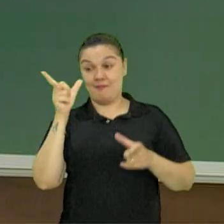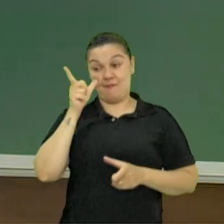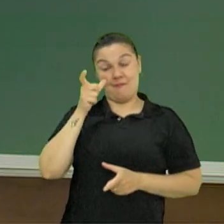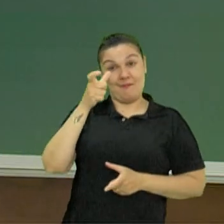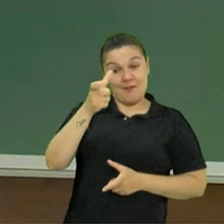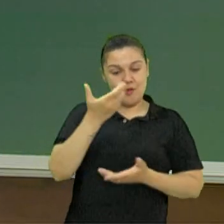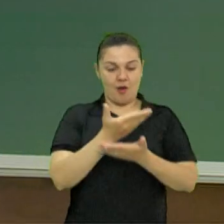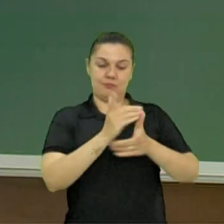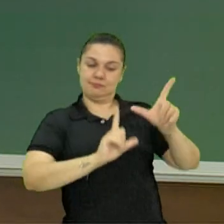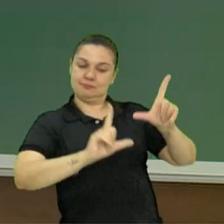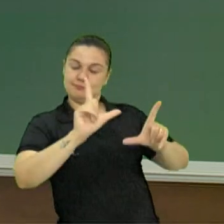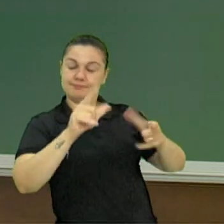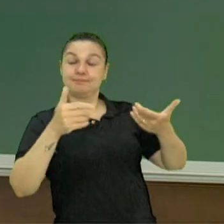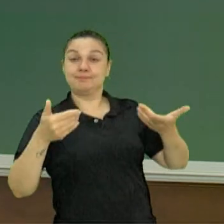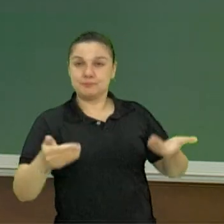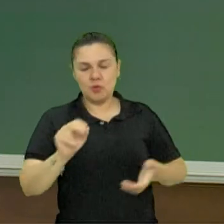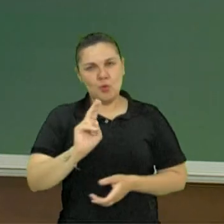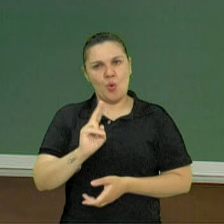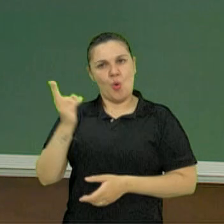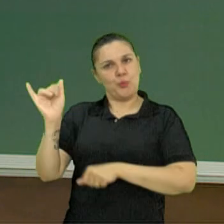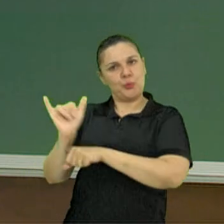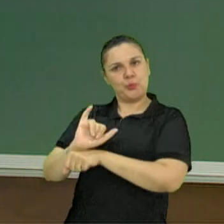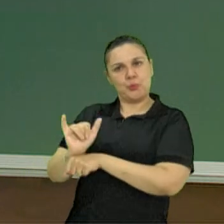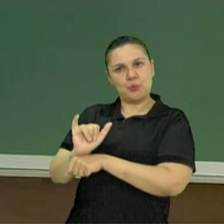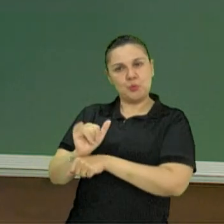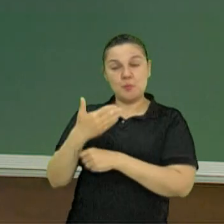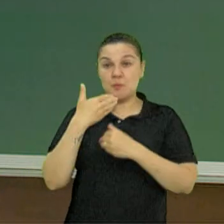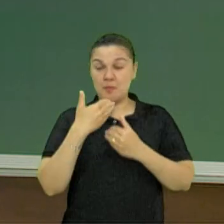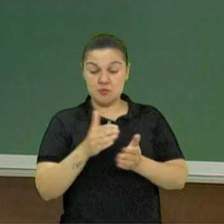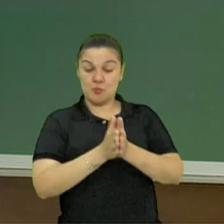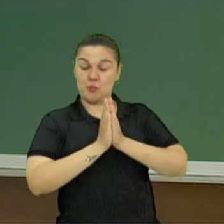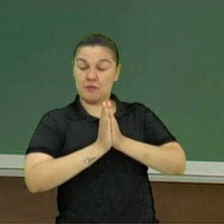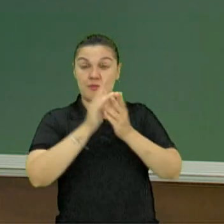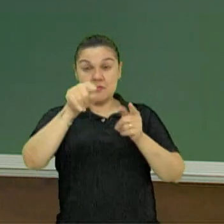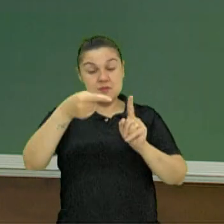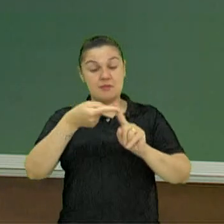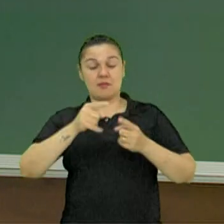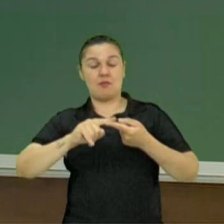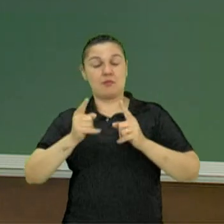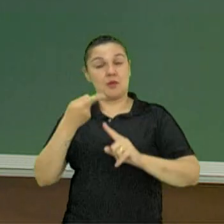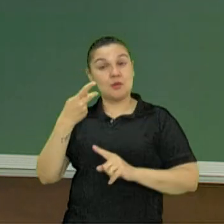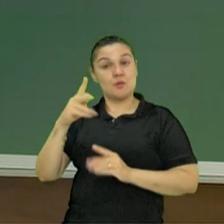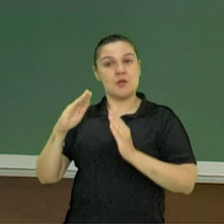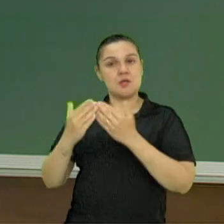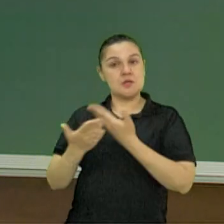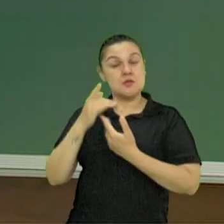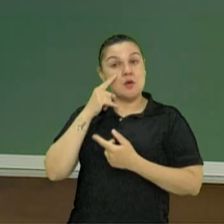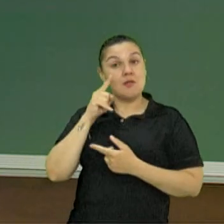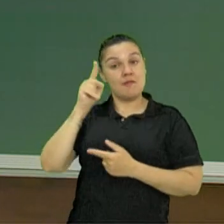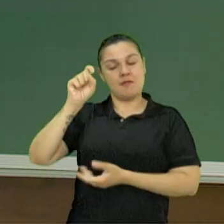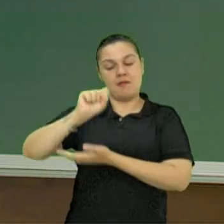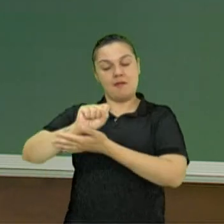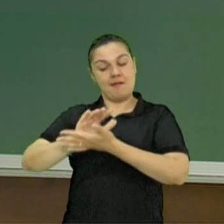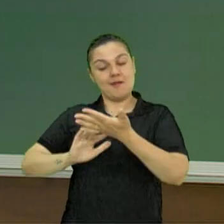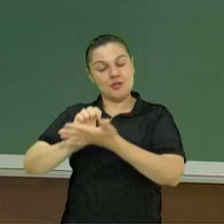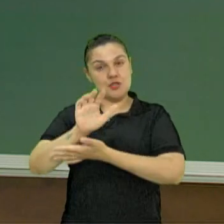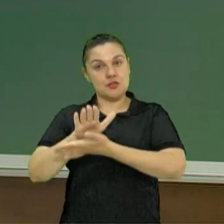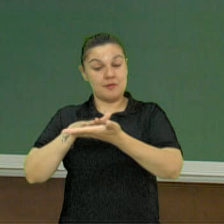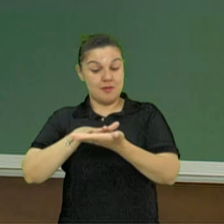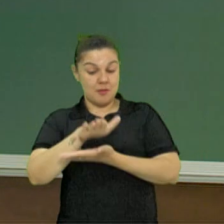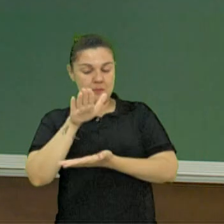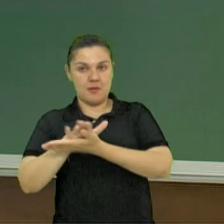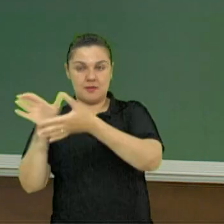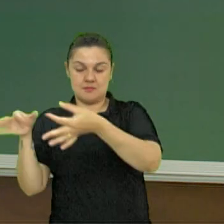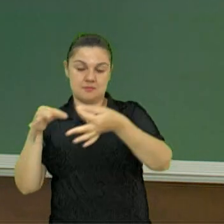nossas aulas pela TV, ou pelo YouTube, peço que entre em contato com a sua escola para que você veja quais são as atividades que precisam